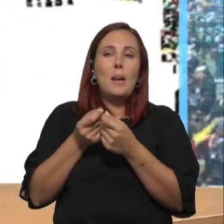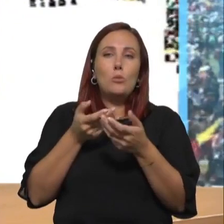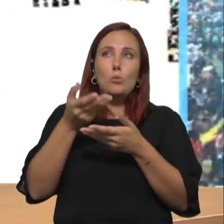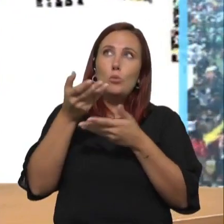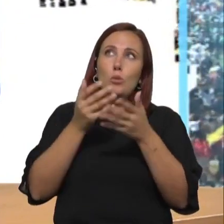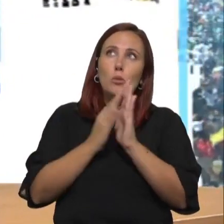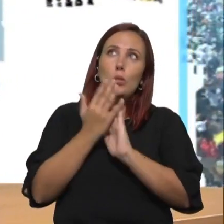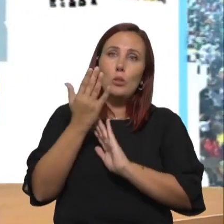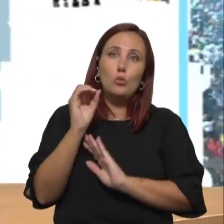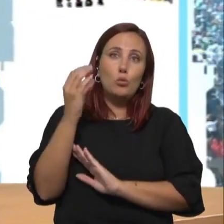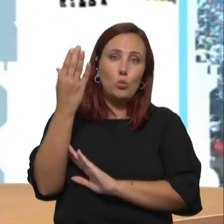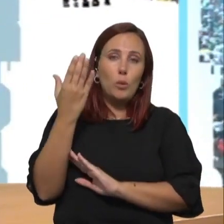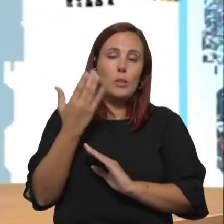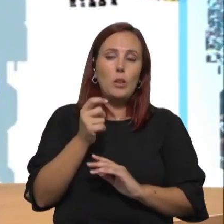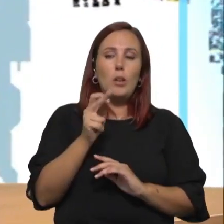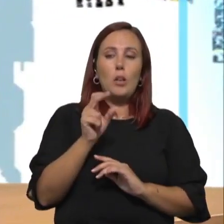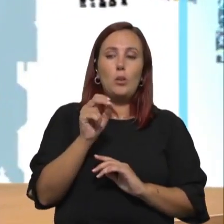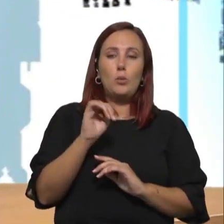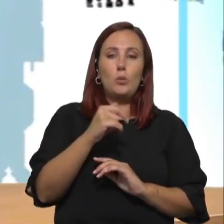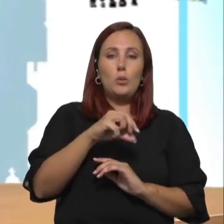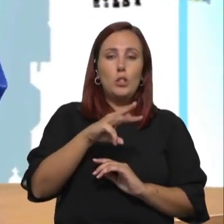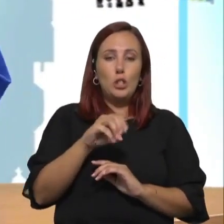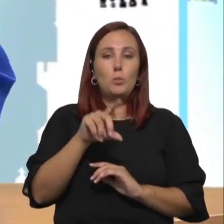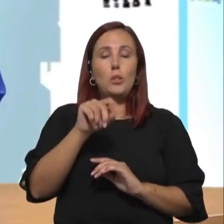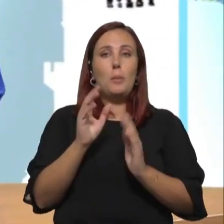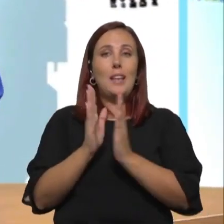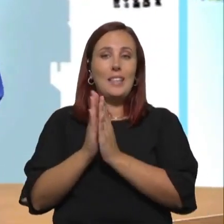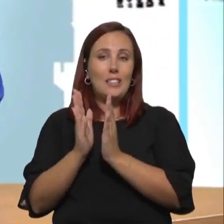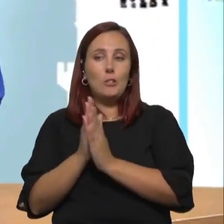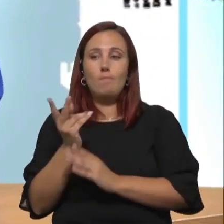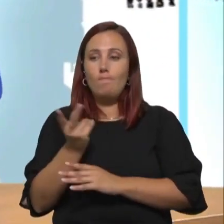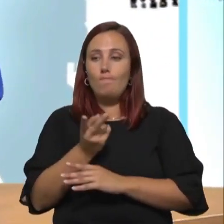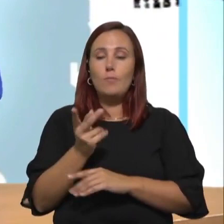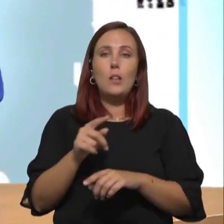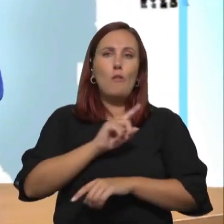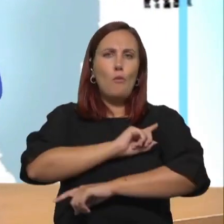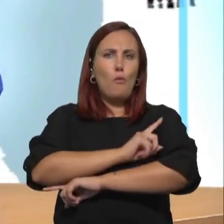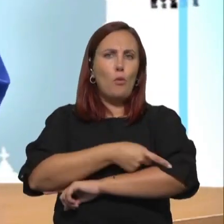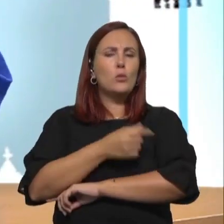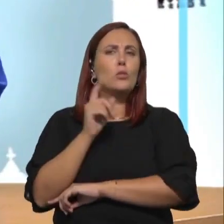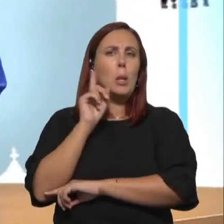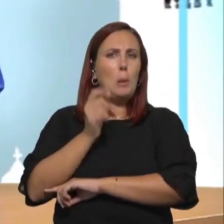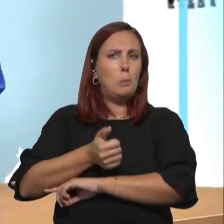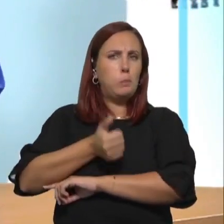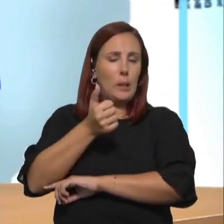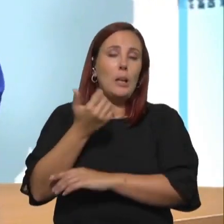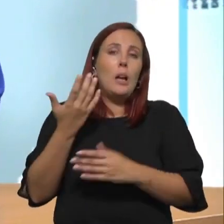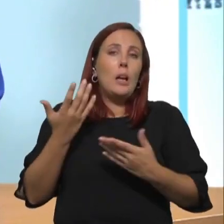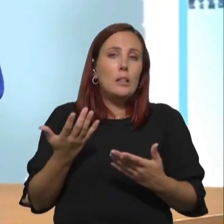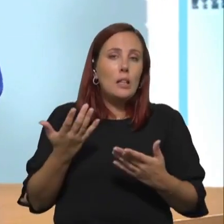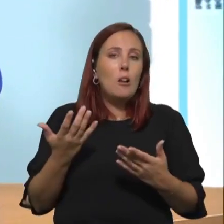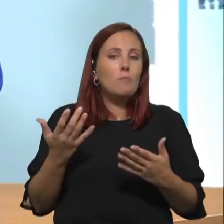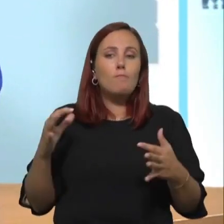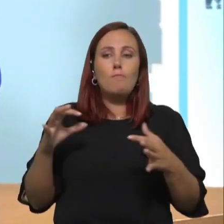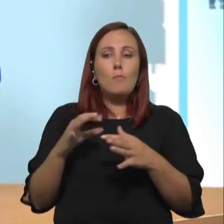E, portanto, o erotismo e a religião são 2 forças vitais e que, portanto, era impensável não termos